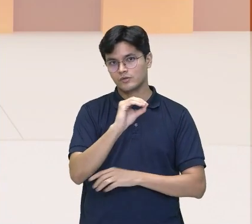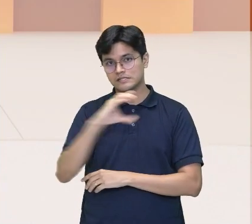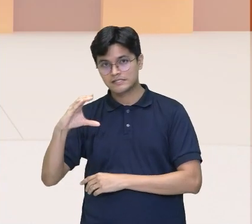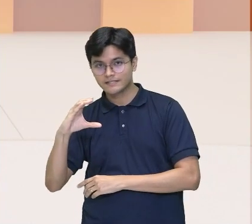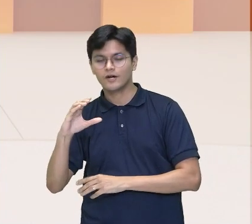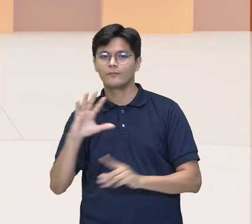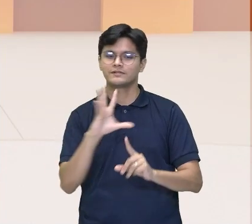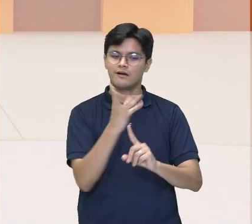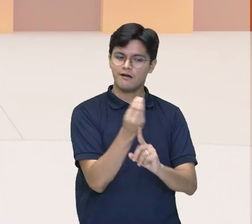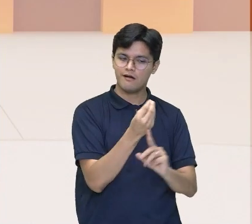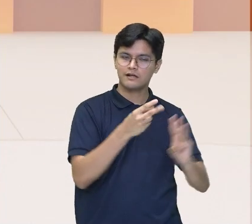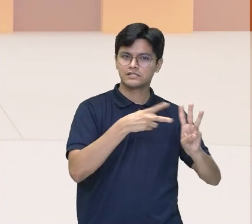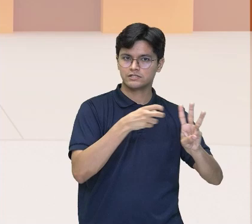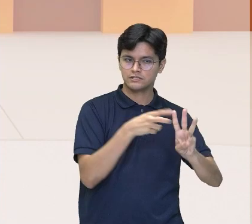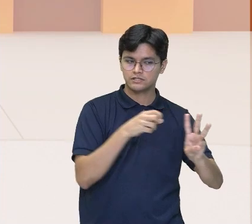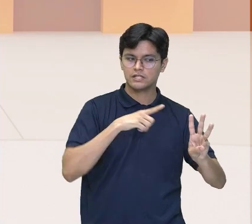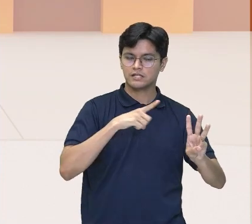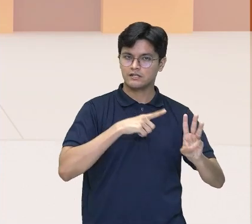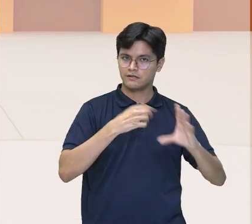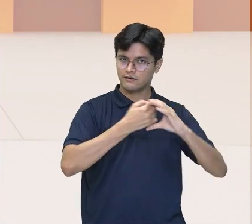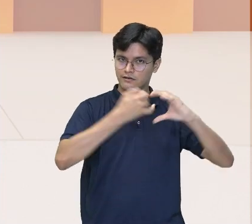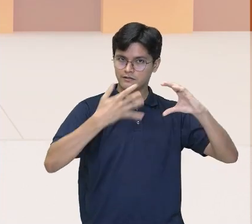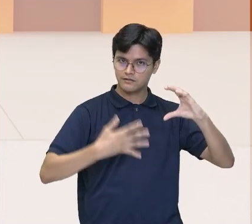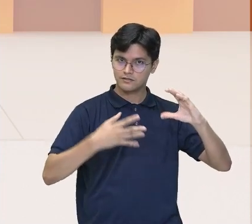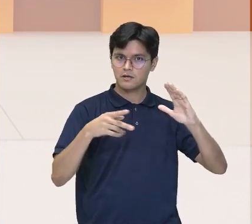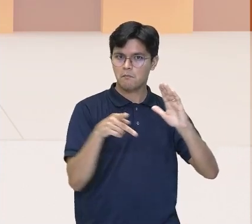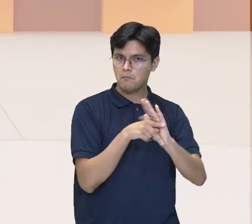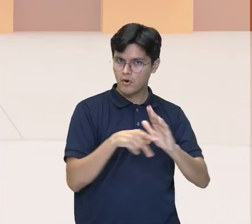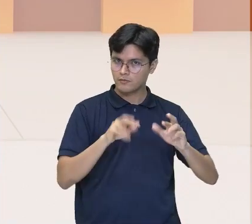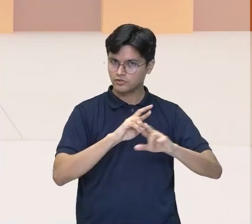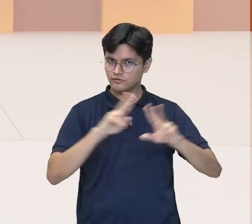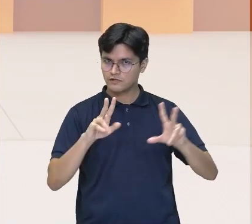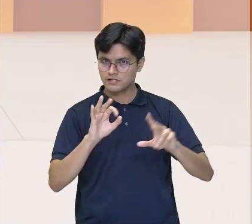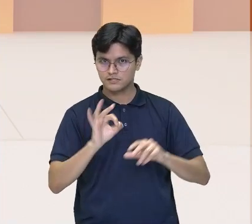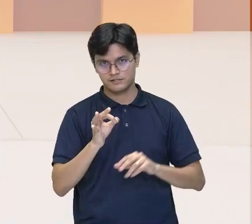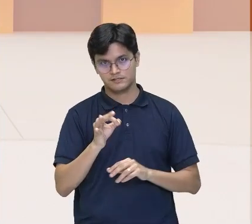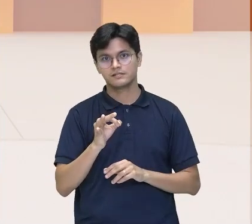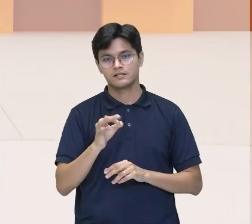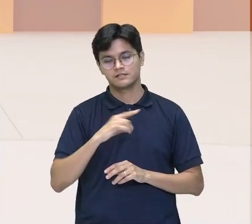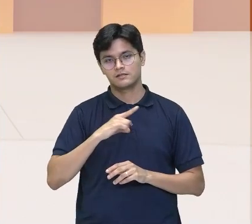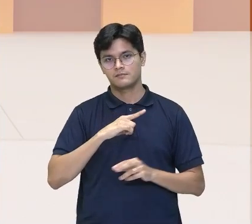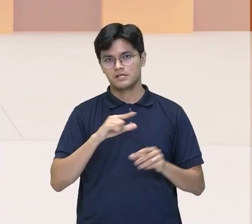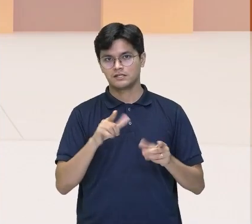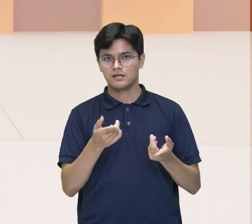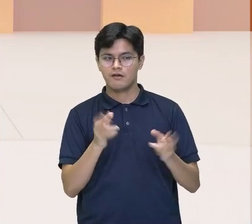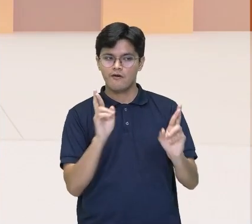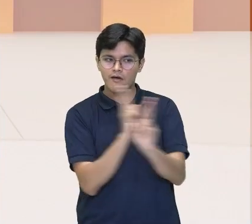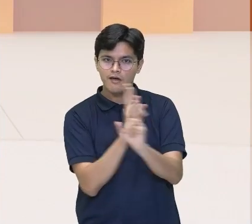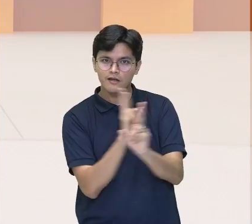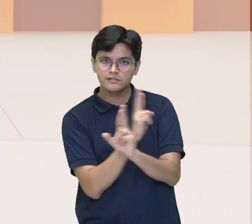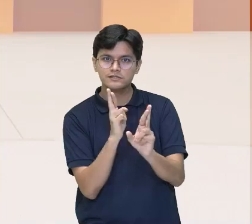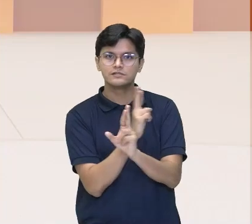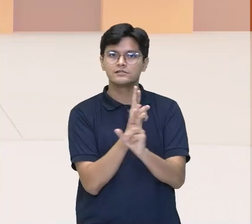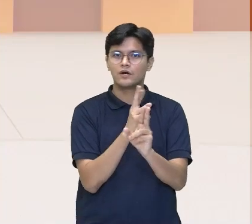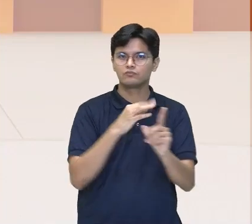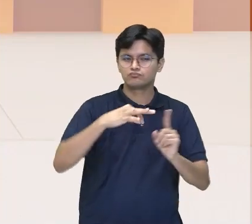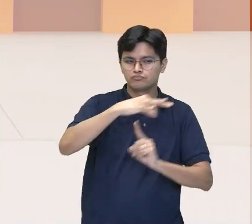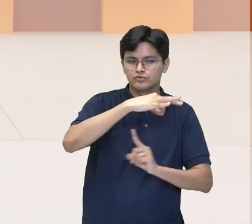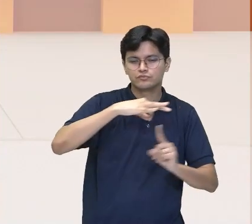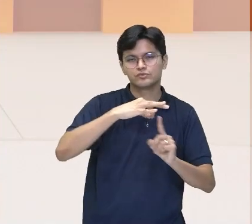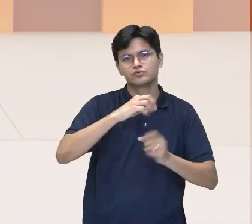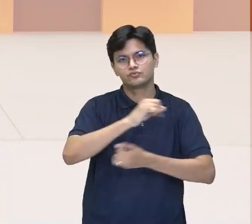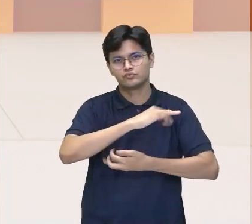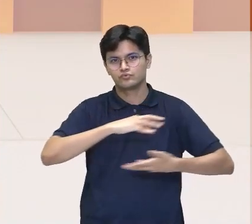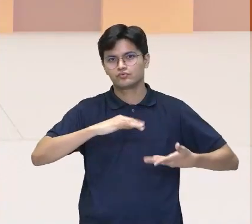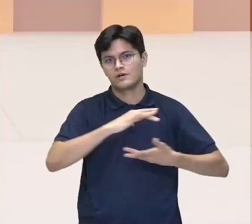suas próprias características e por essa relação com o transcendente, com essa relação espiritual. Tá